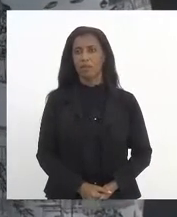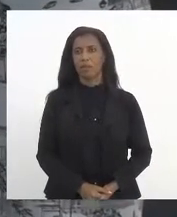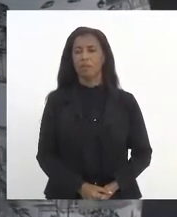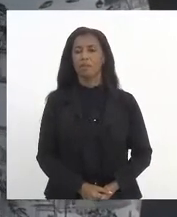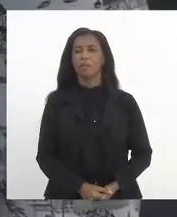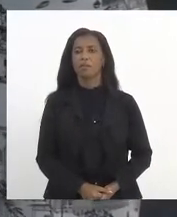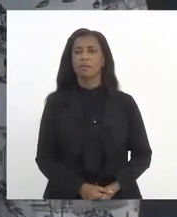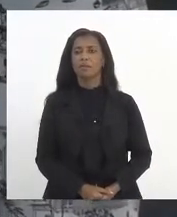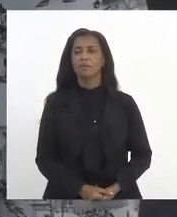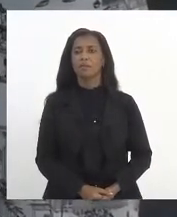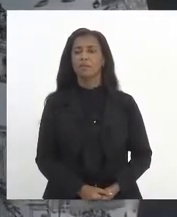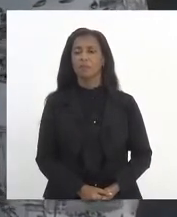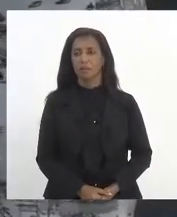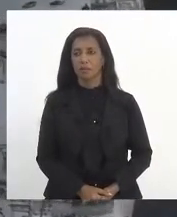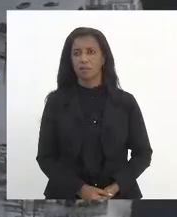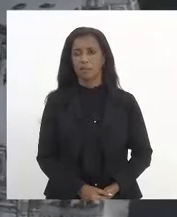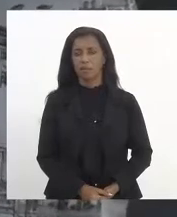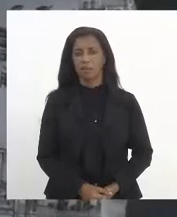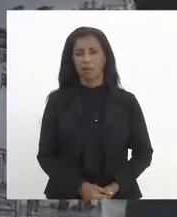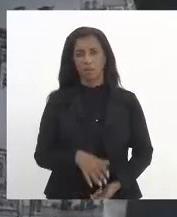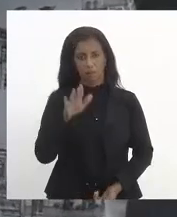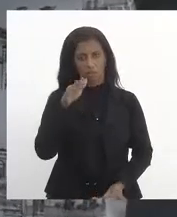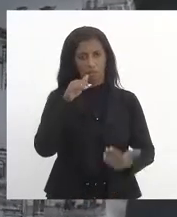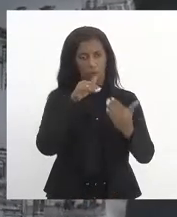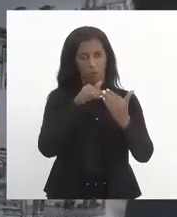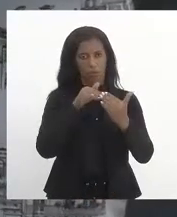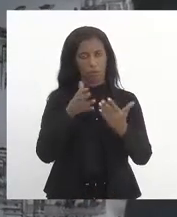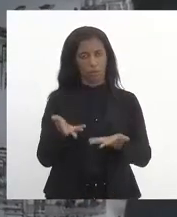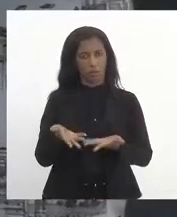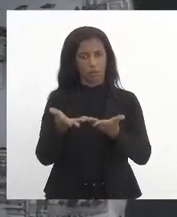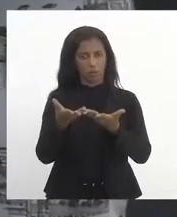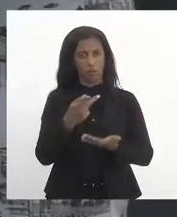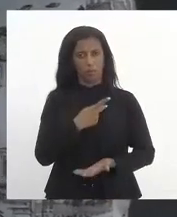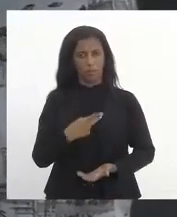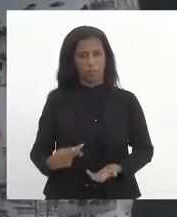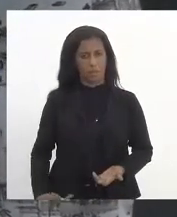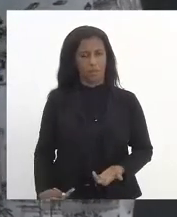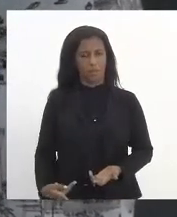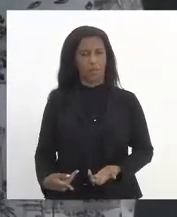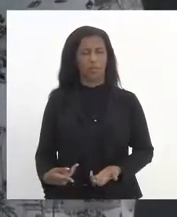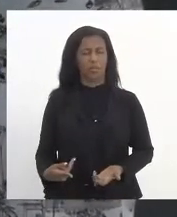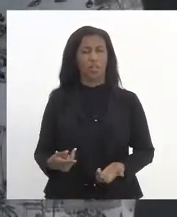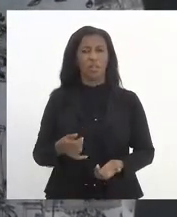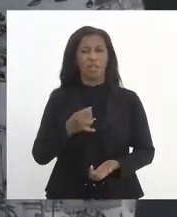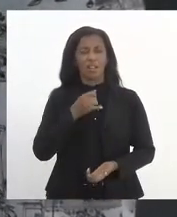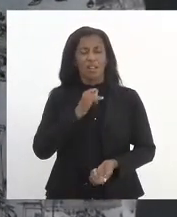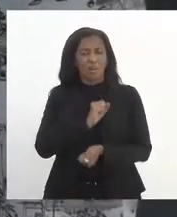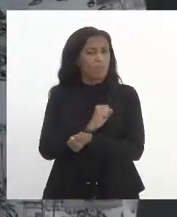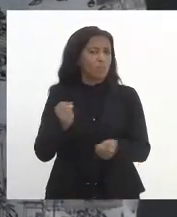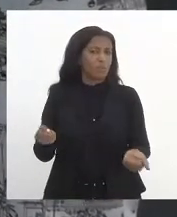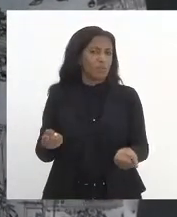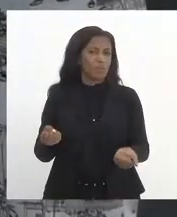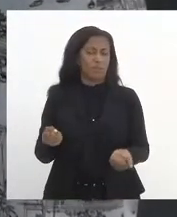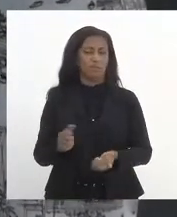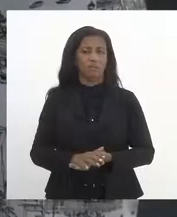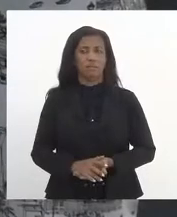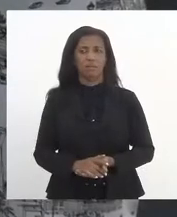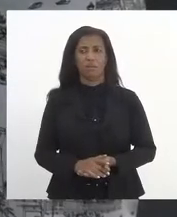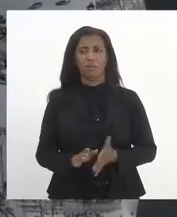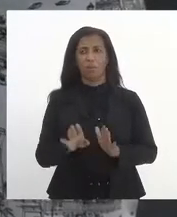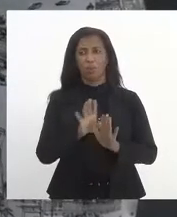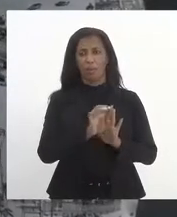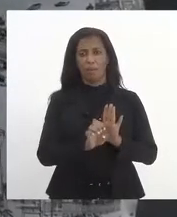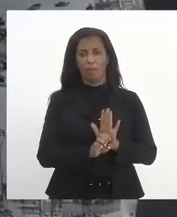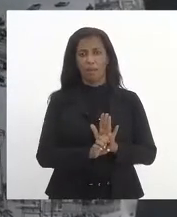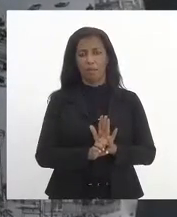seria entendido, pertinente, na concordância com Vossa Excelência, fica impossível, praticamente, com a ementa